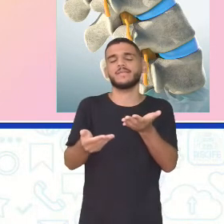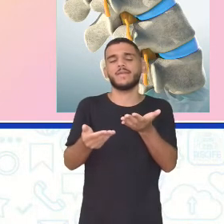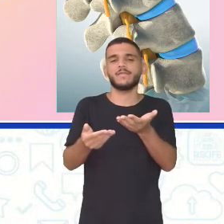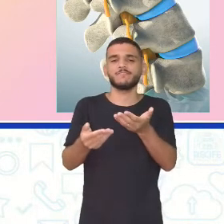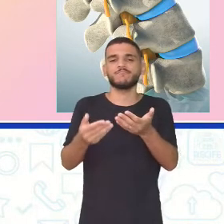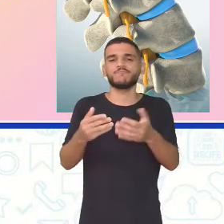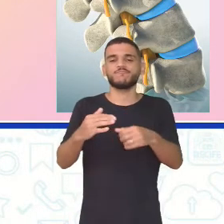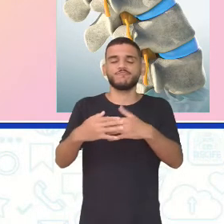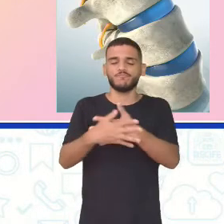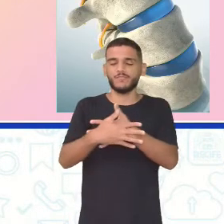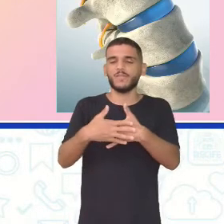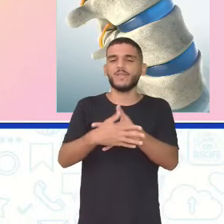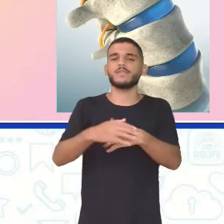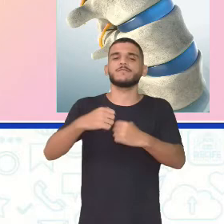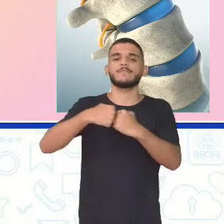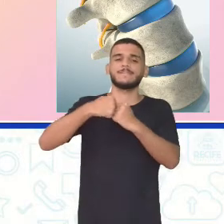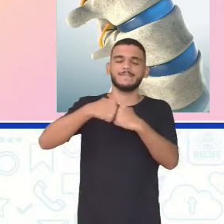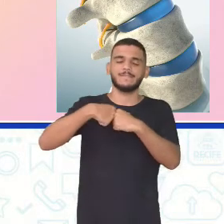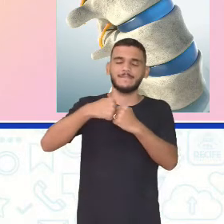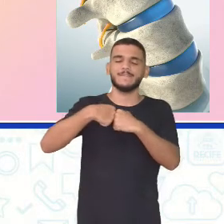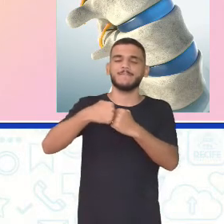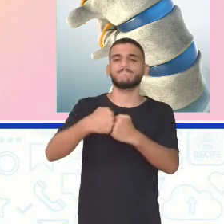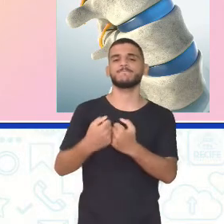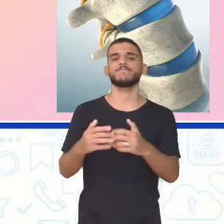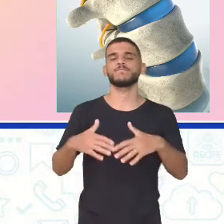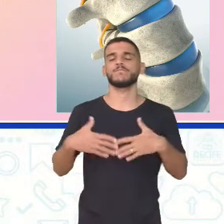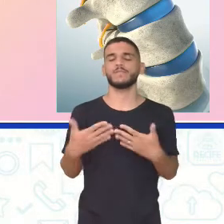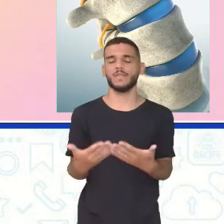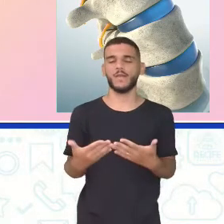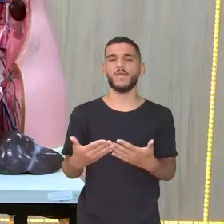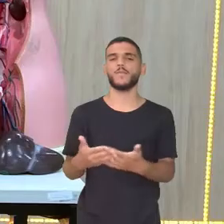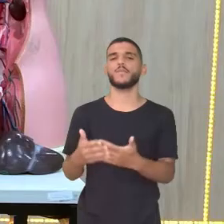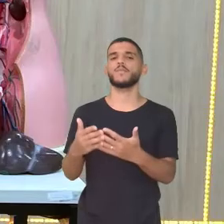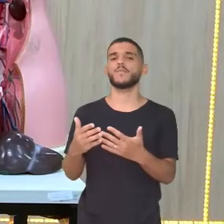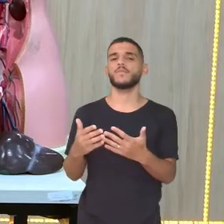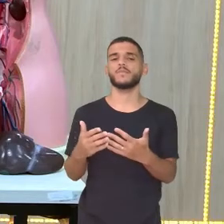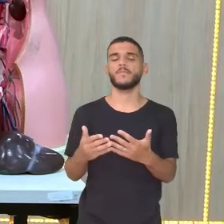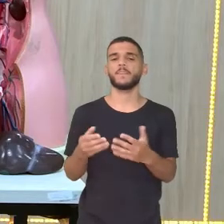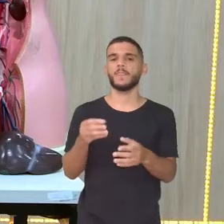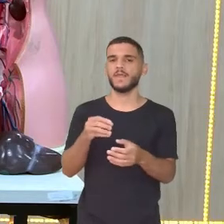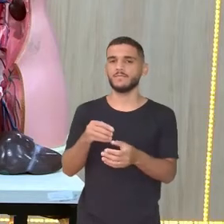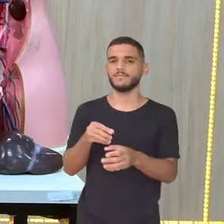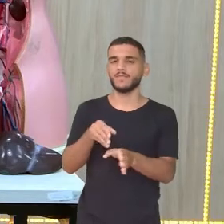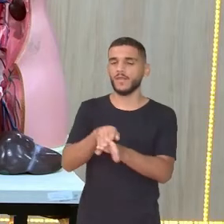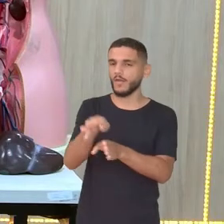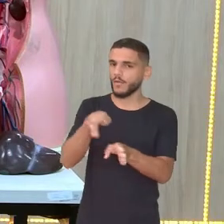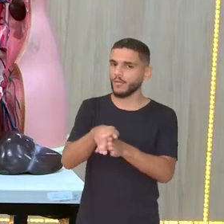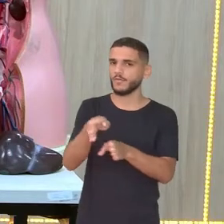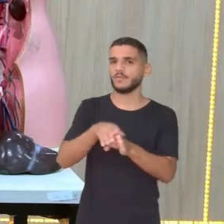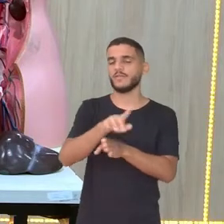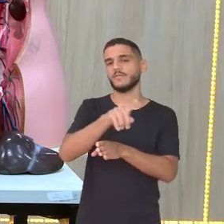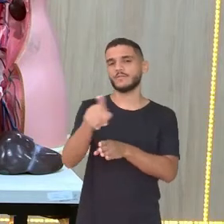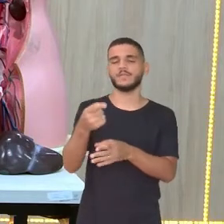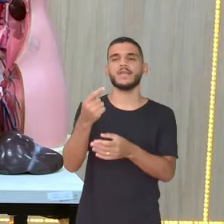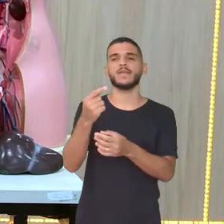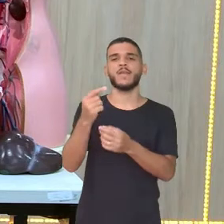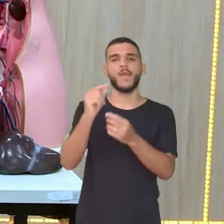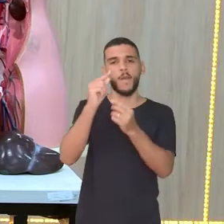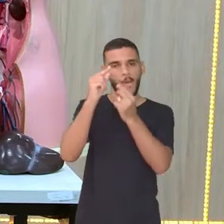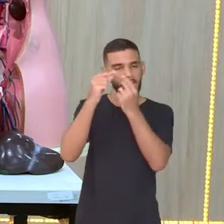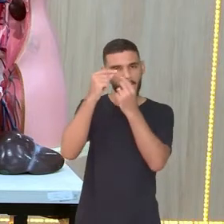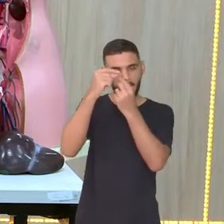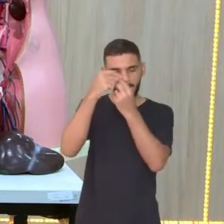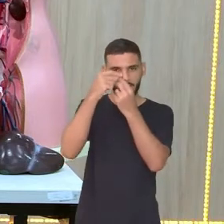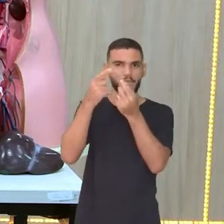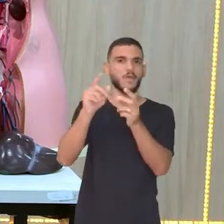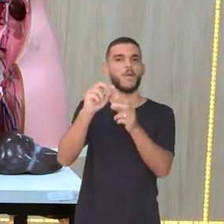Então, aqui vai o meu cuidado e a minha orientação da questão aí de estar furando o nariz, estar furando a orelha,